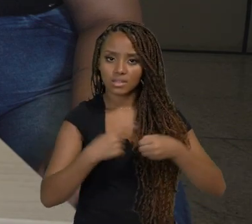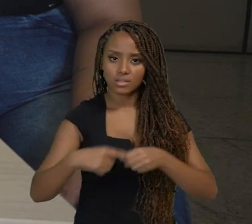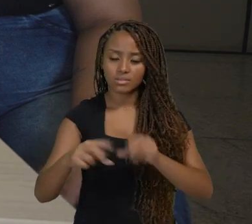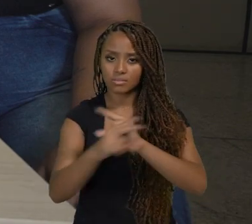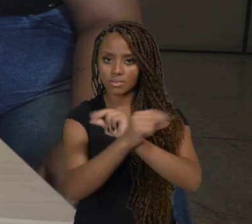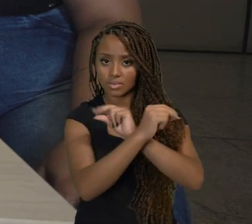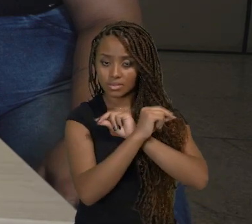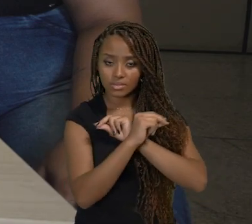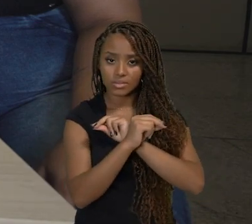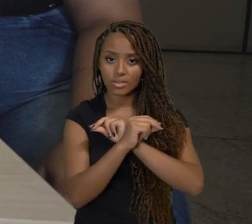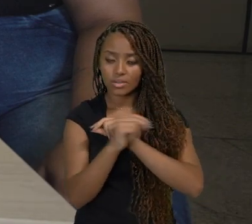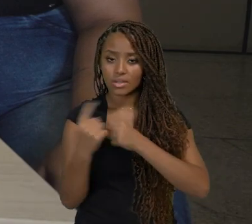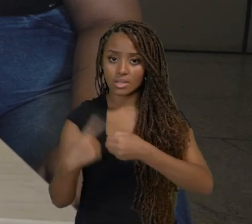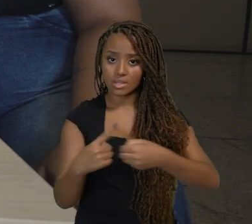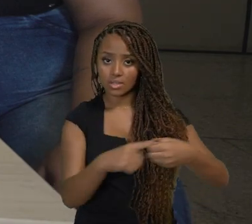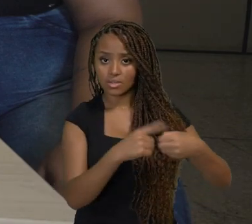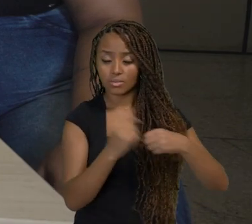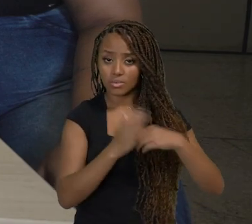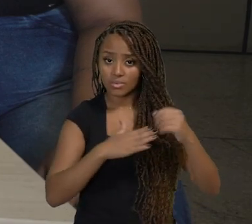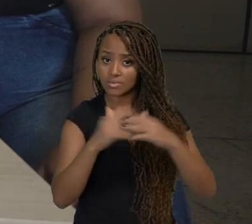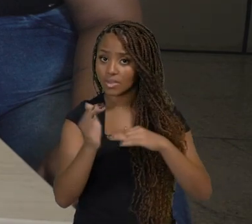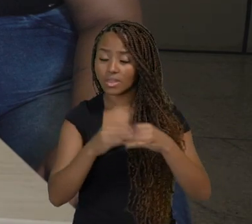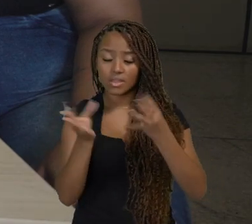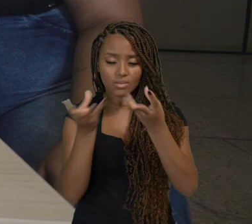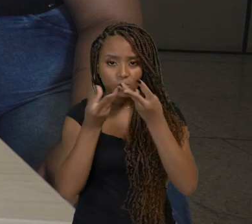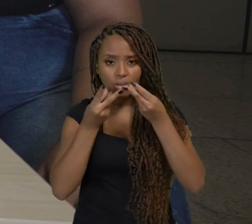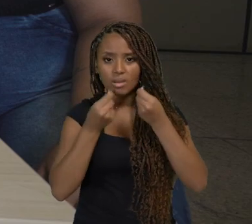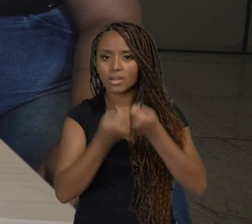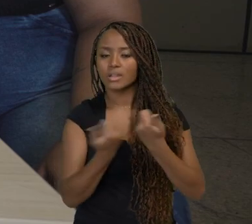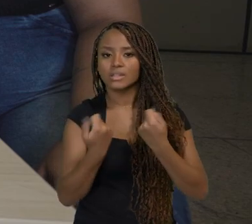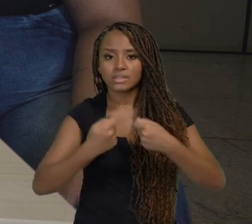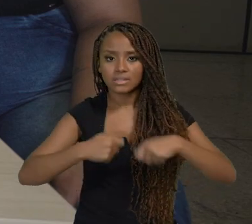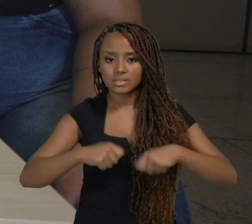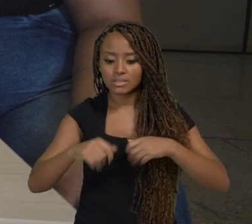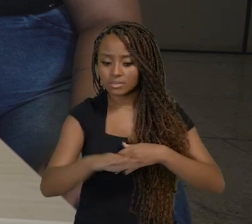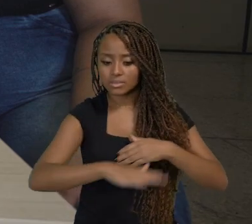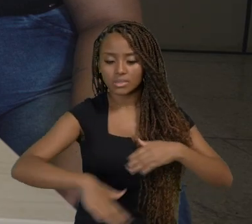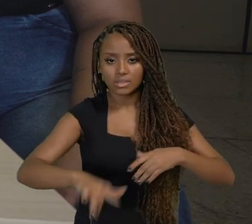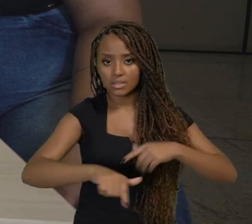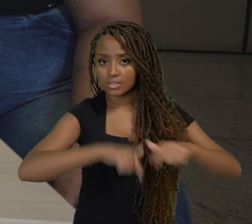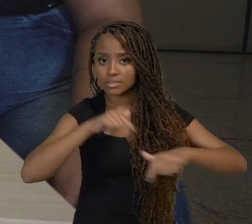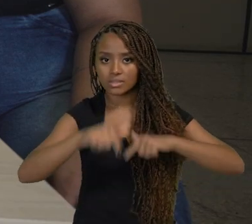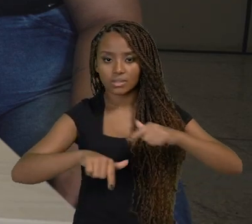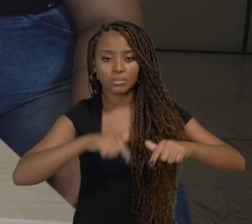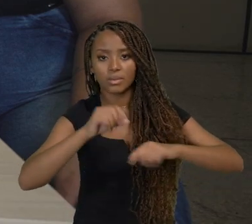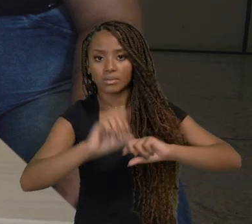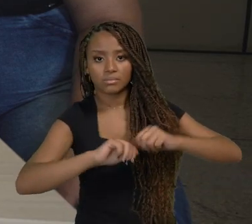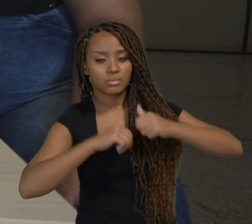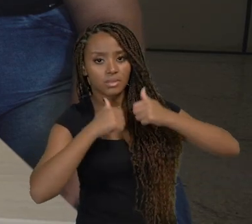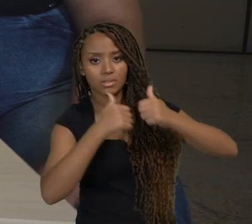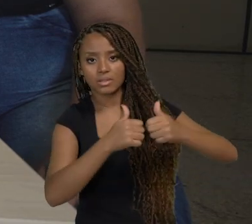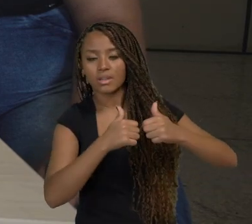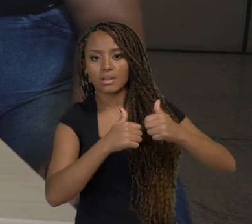com profissionais que sejam de qualidade e que possam abastecer o mercado